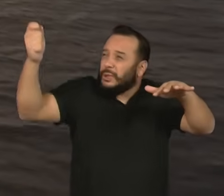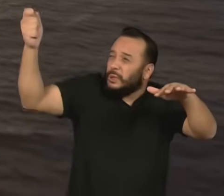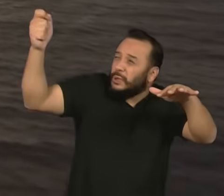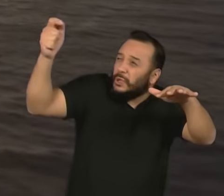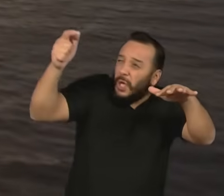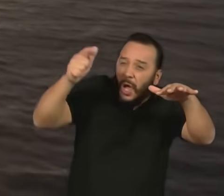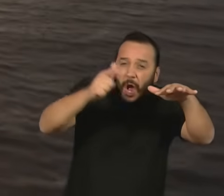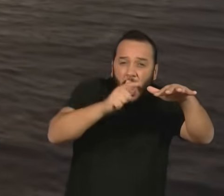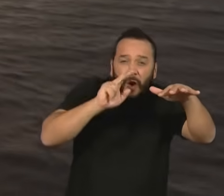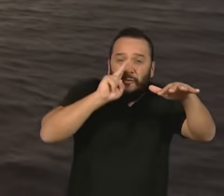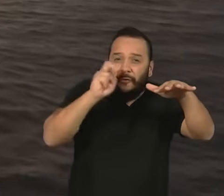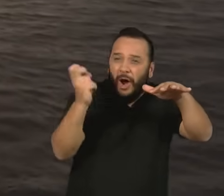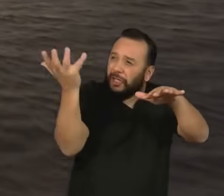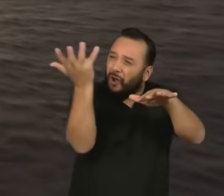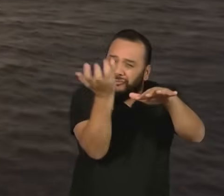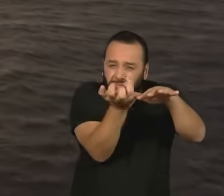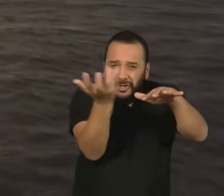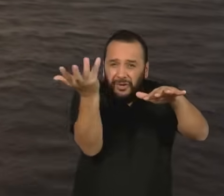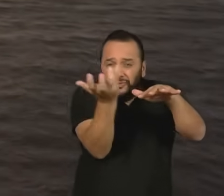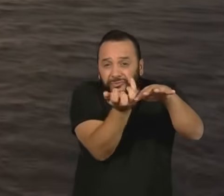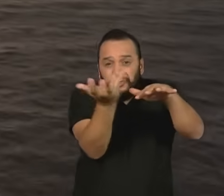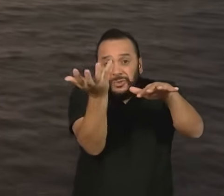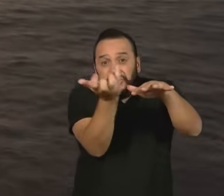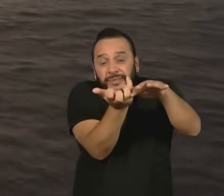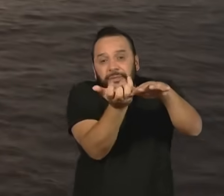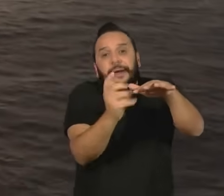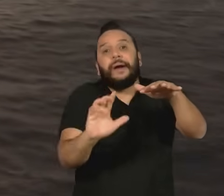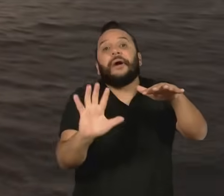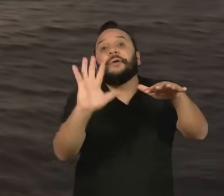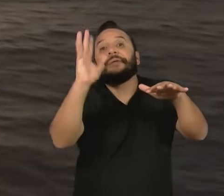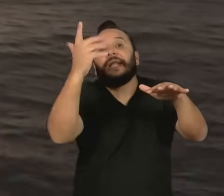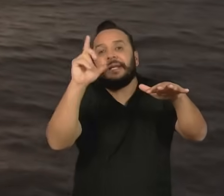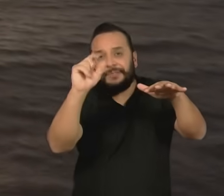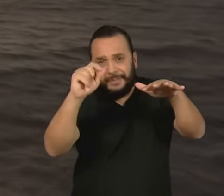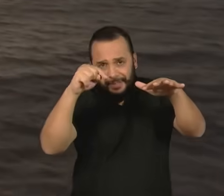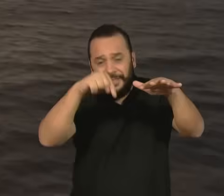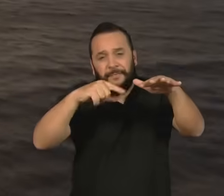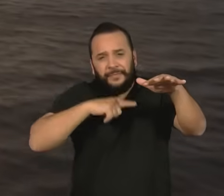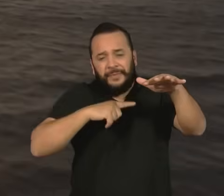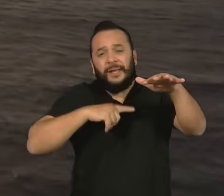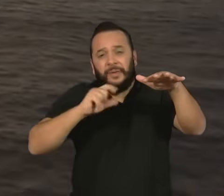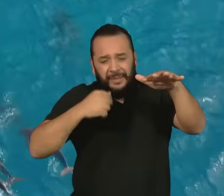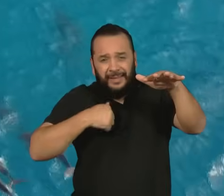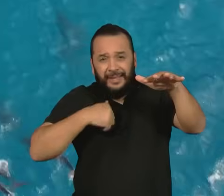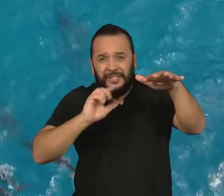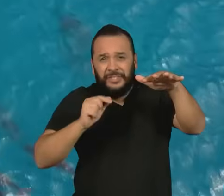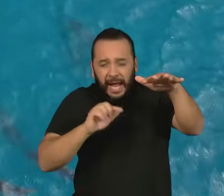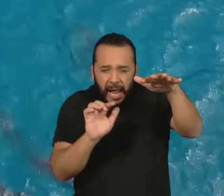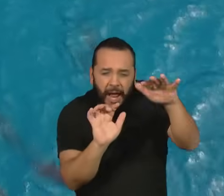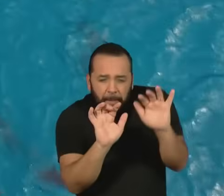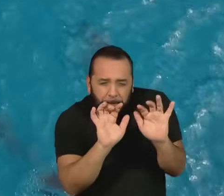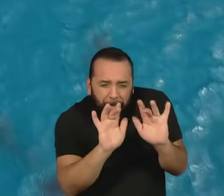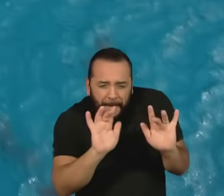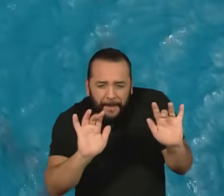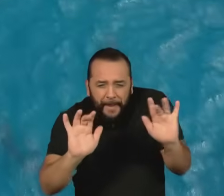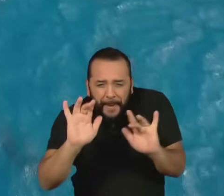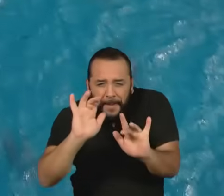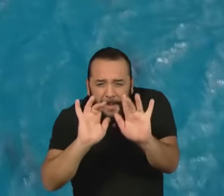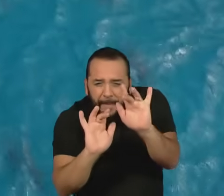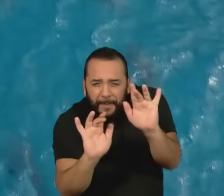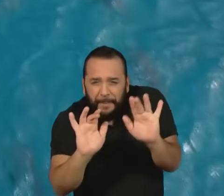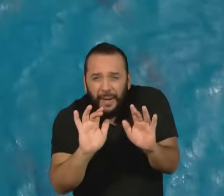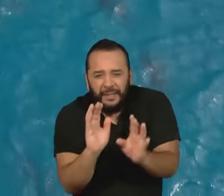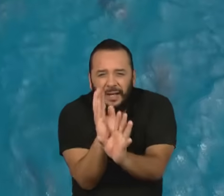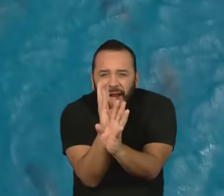sol. Nessa região acontece o processo de fotossíntese dos fitoplânctons, conjunto formado por